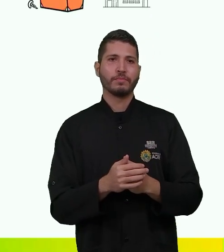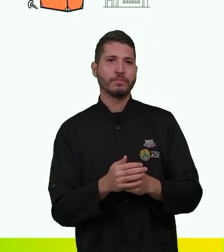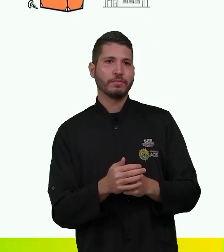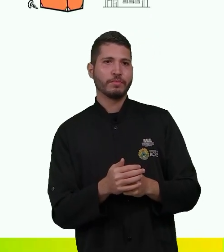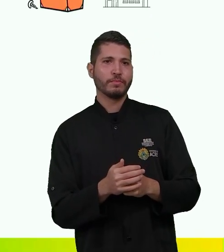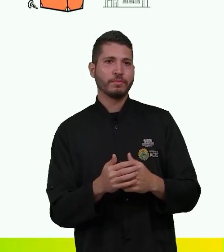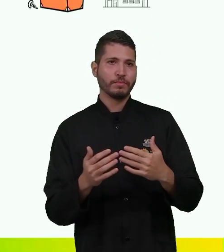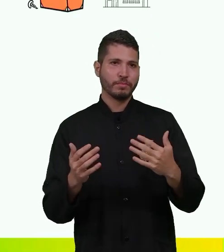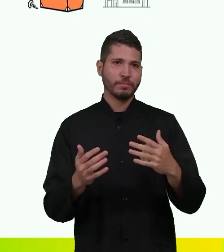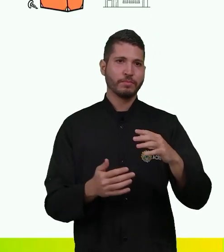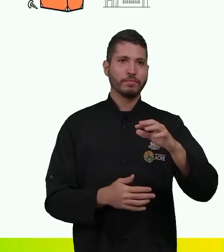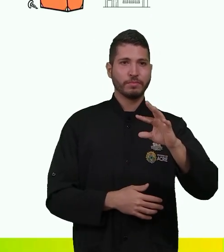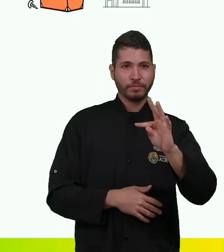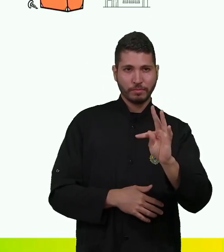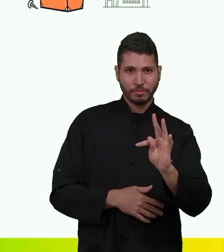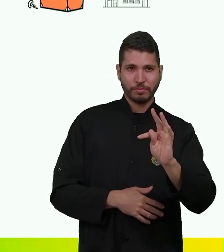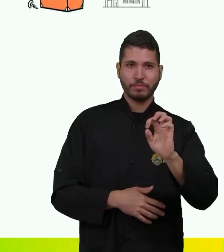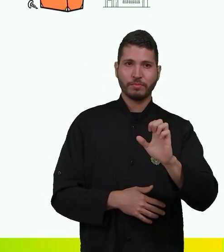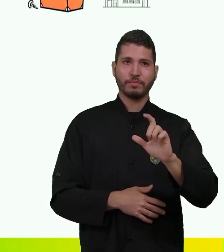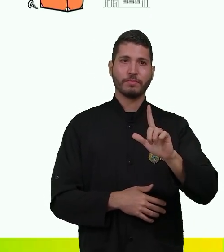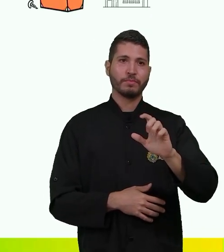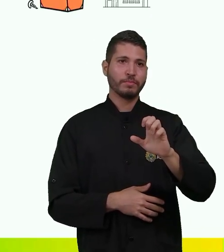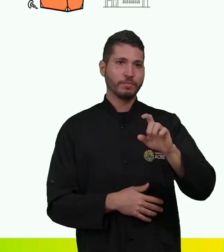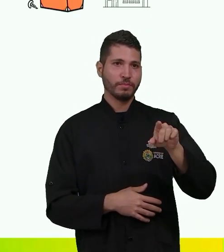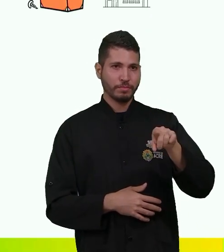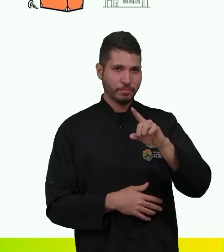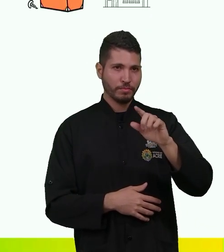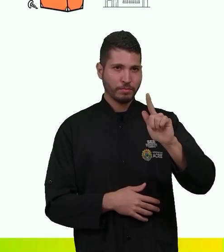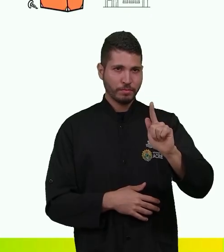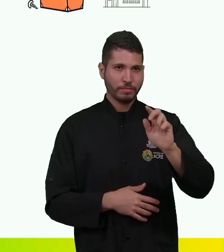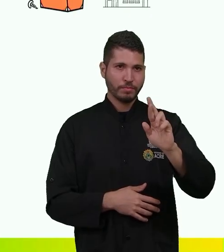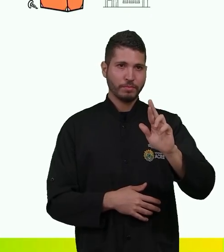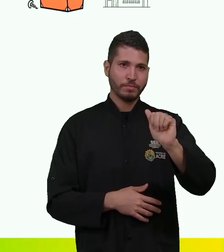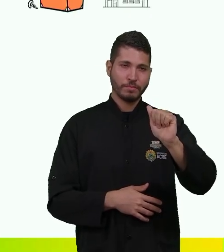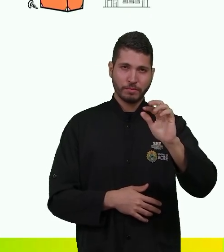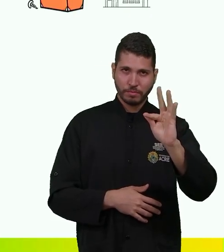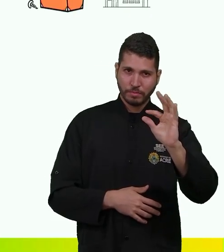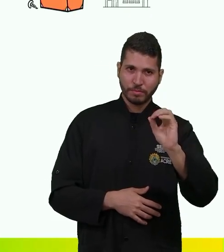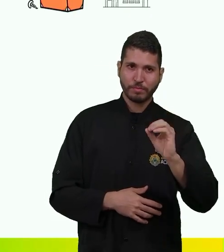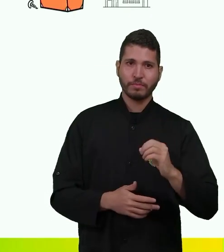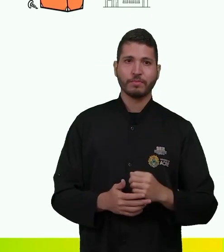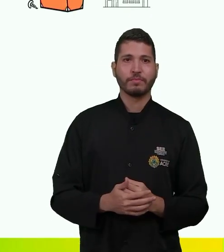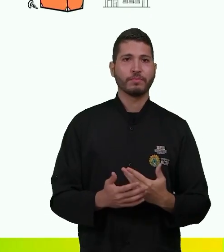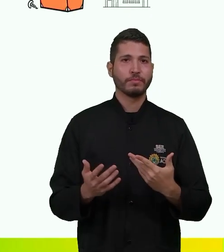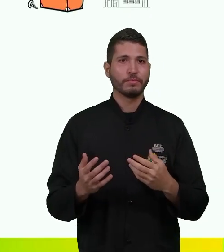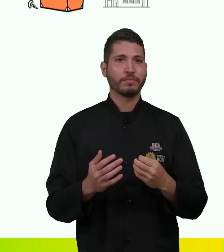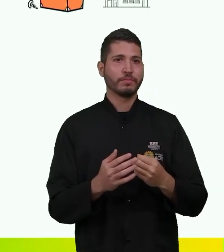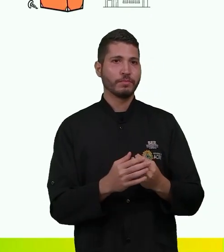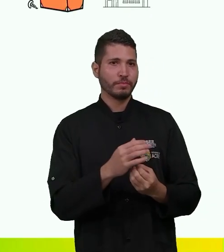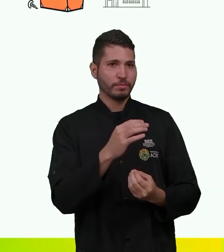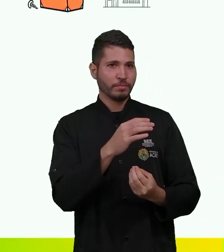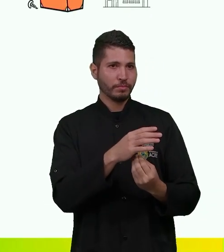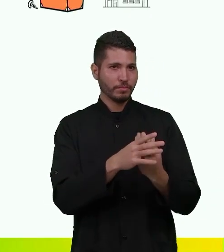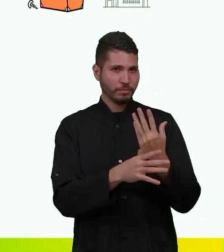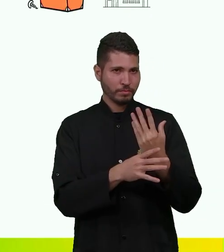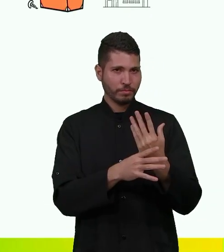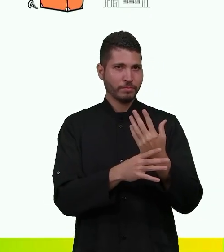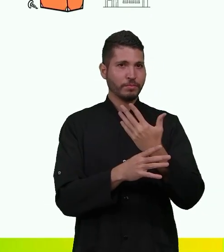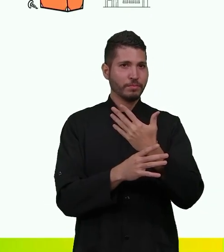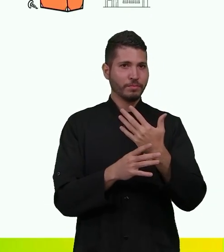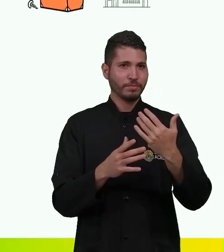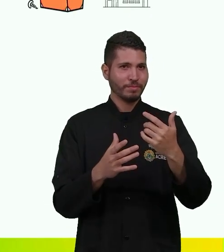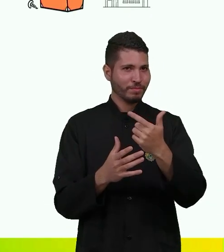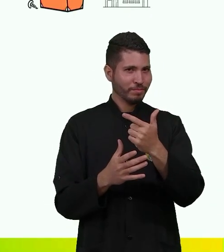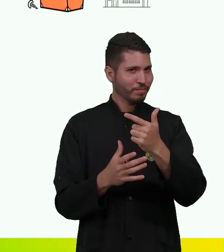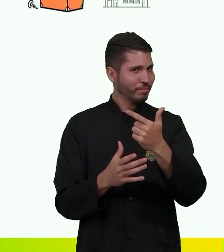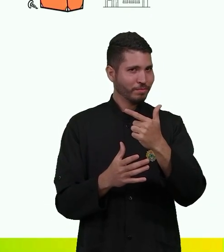e permitindo o crescimento da produção em massa. Aqui para o surgimento do telégrafo sem fio é um